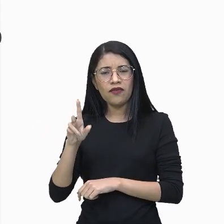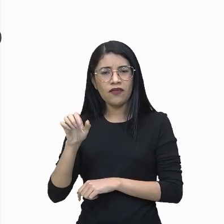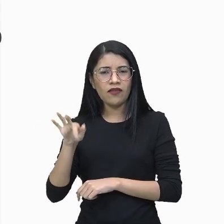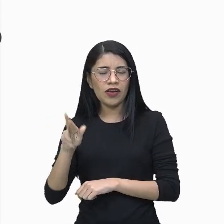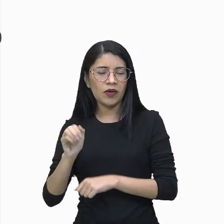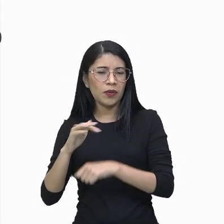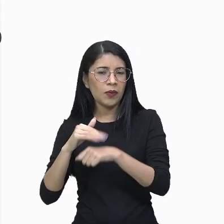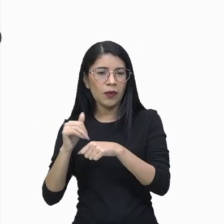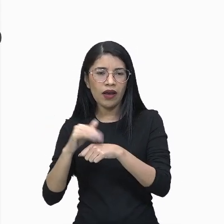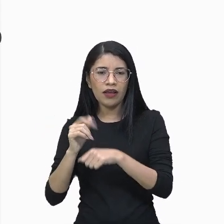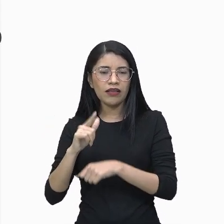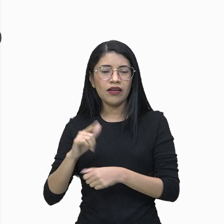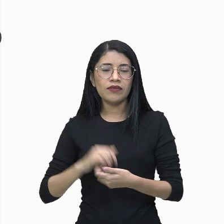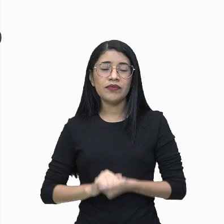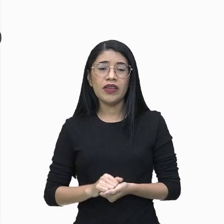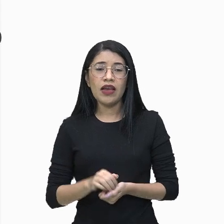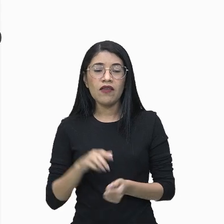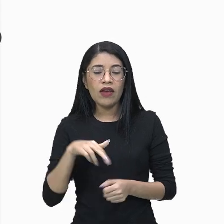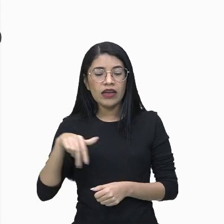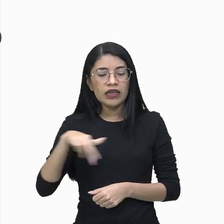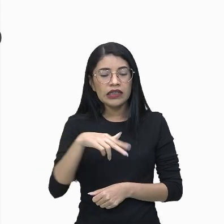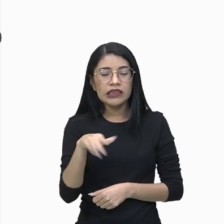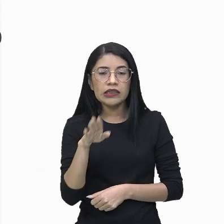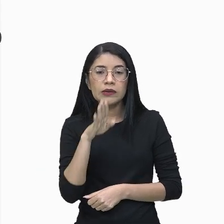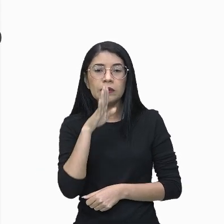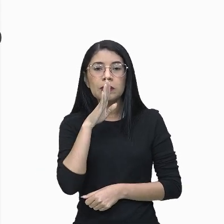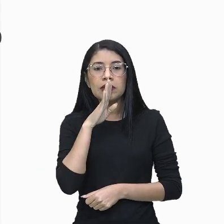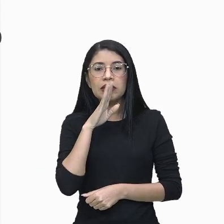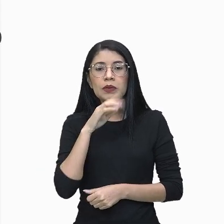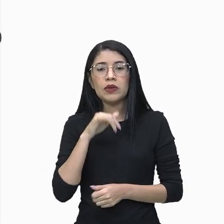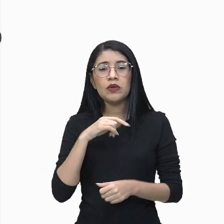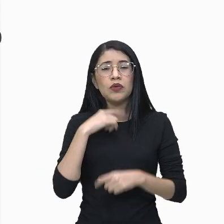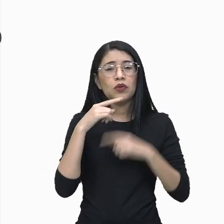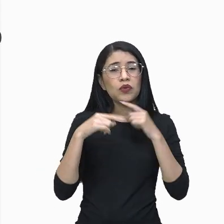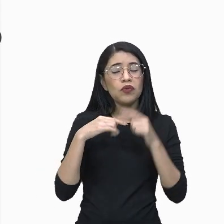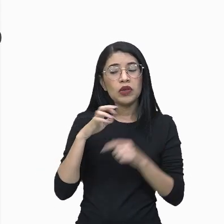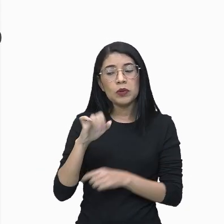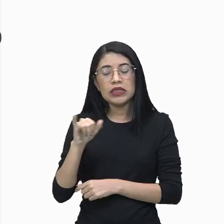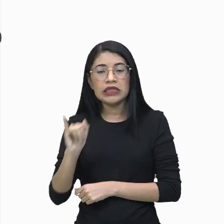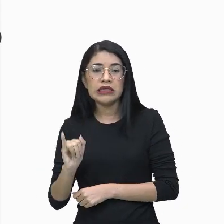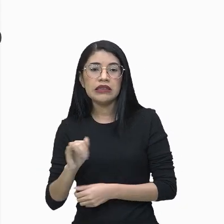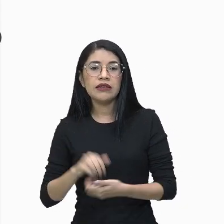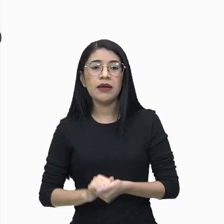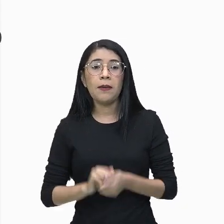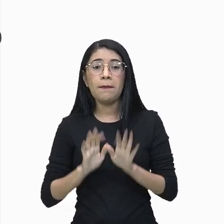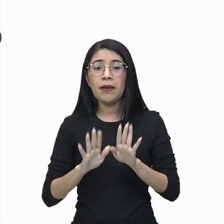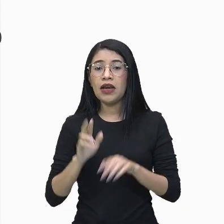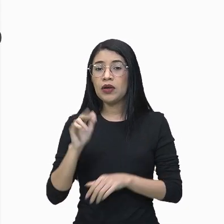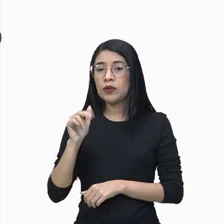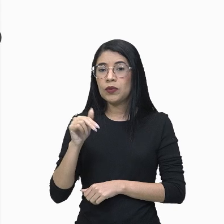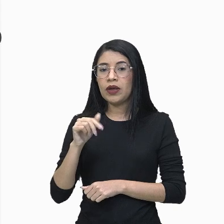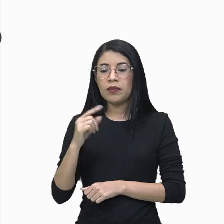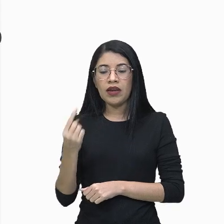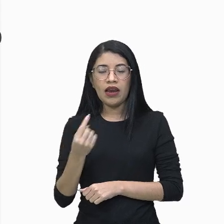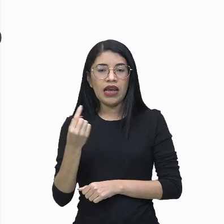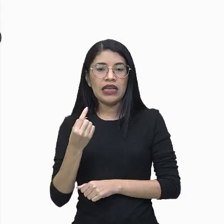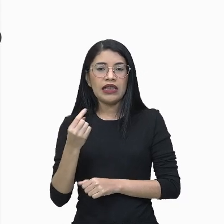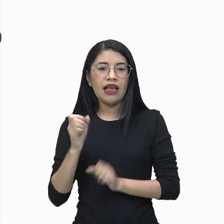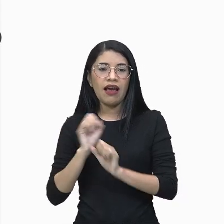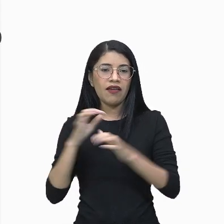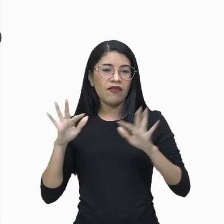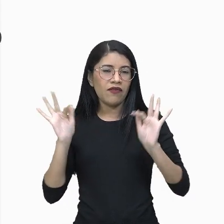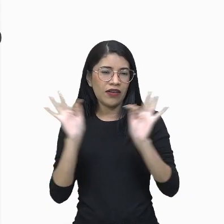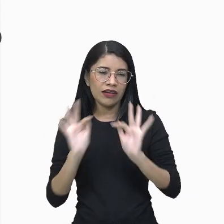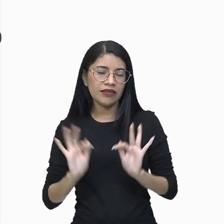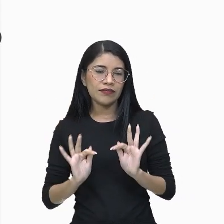vagar taciturno entre o talvez e o se. Não deixarei de mim nenhum canto radioso, uma